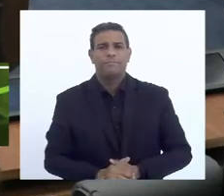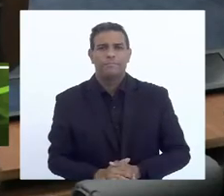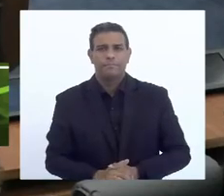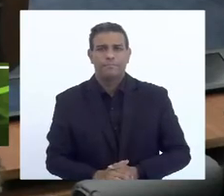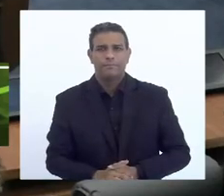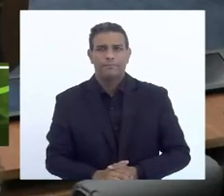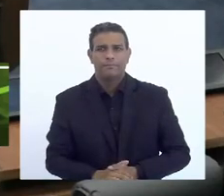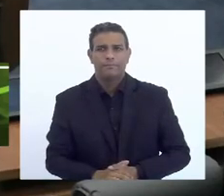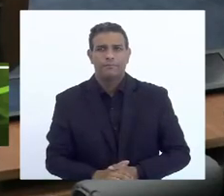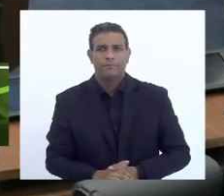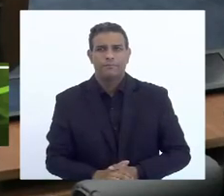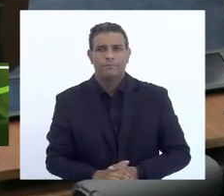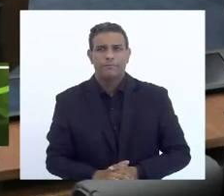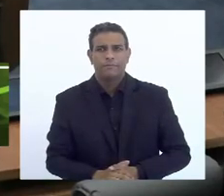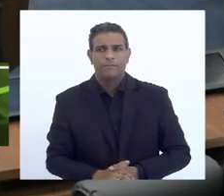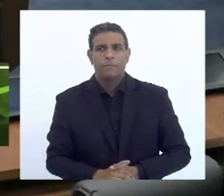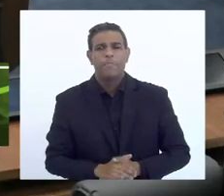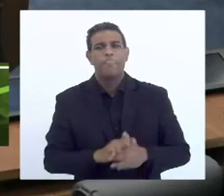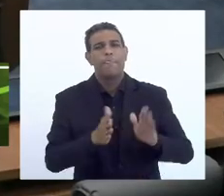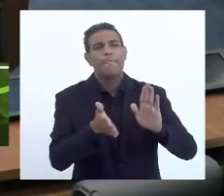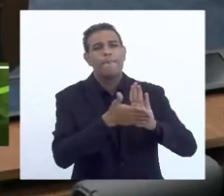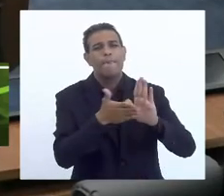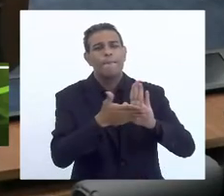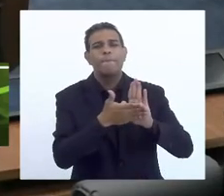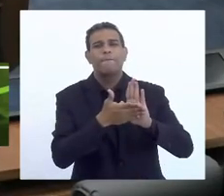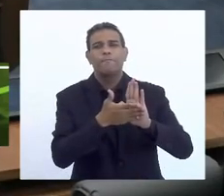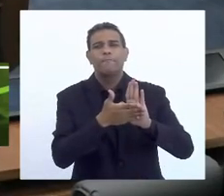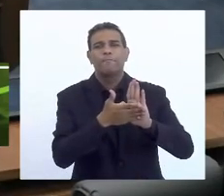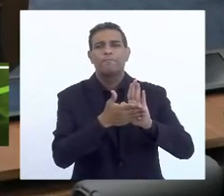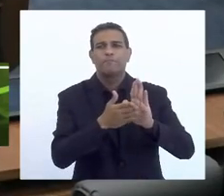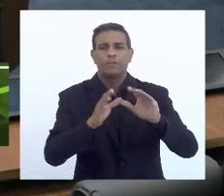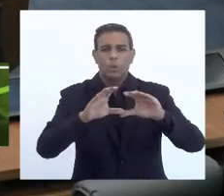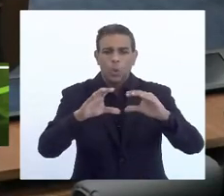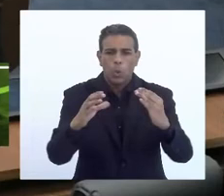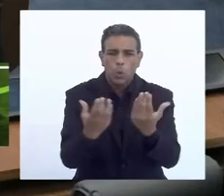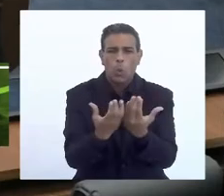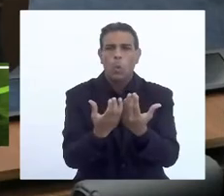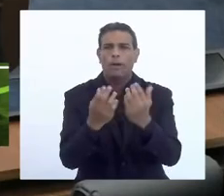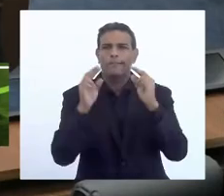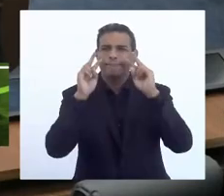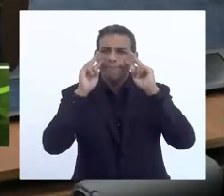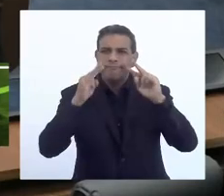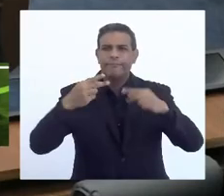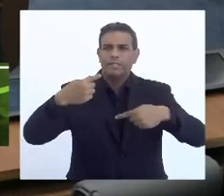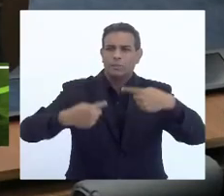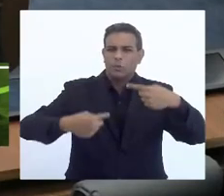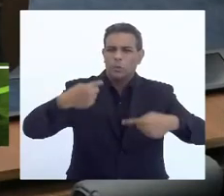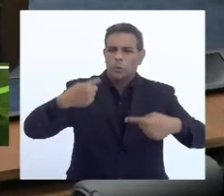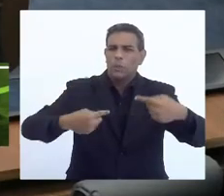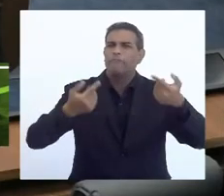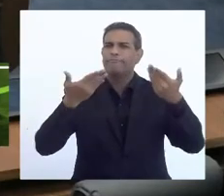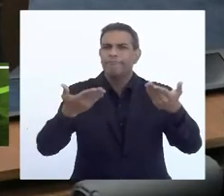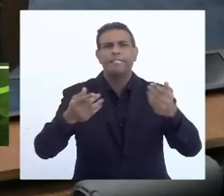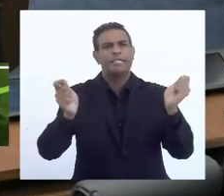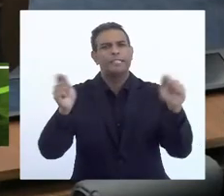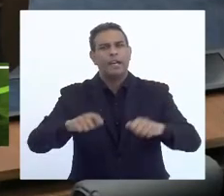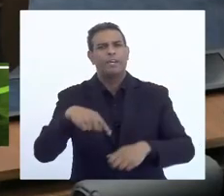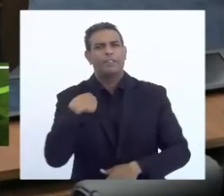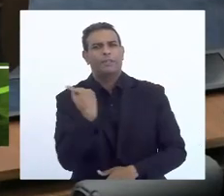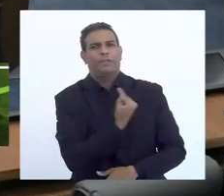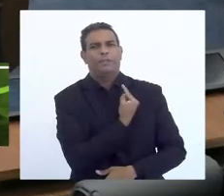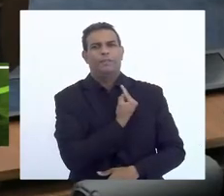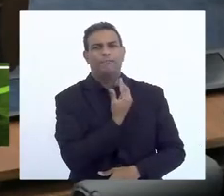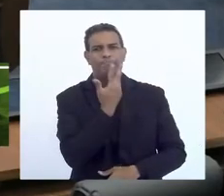objetivamente, uma proposta. Apresentou nacionalmente um projeto de lei, acho que foi, para instituir um observatório da violência política. Eu acho que isso é algo fundamental para